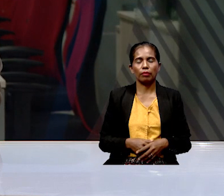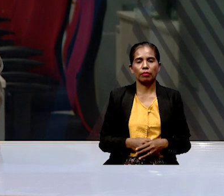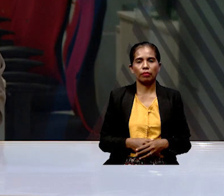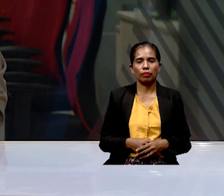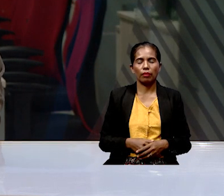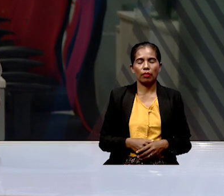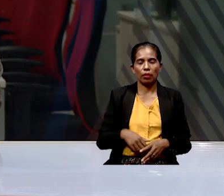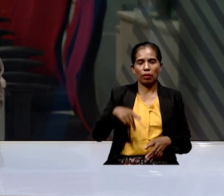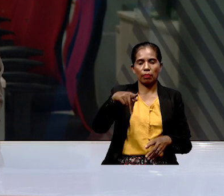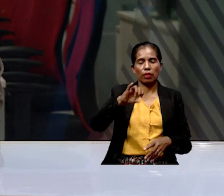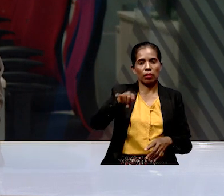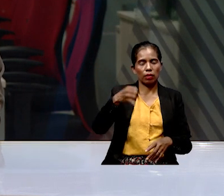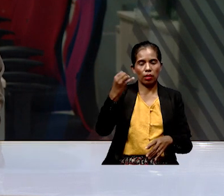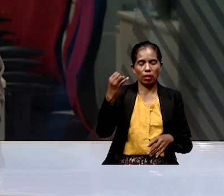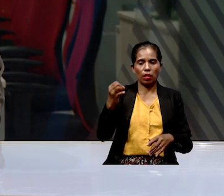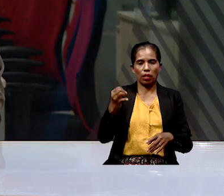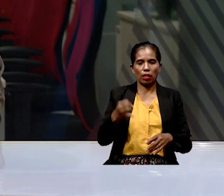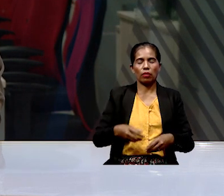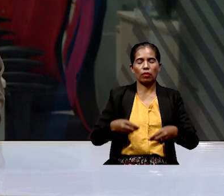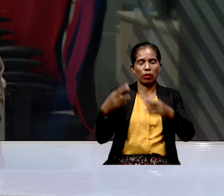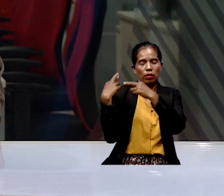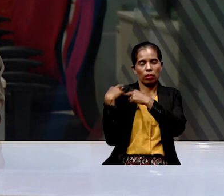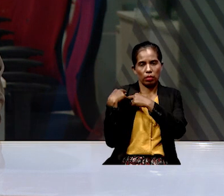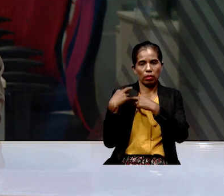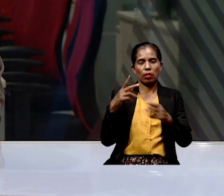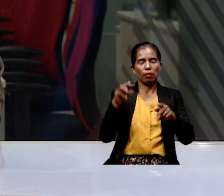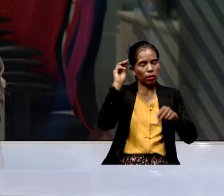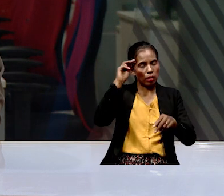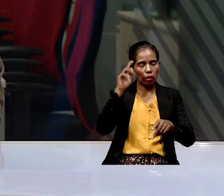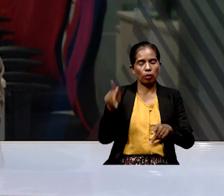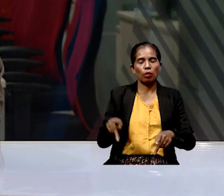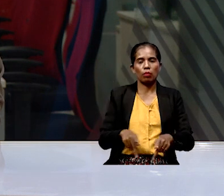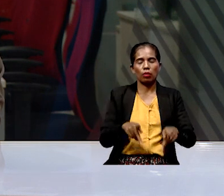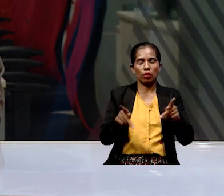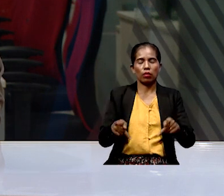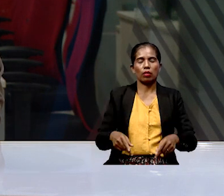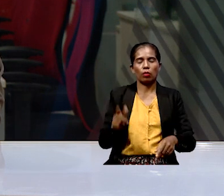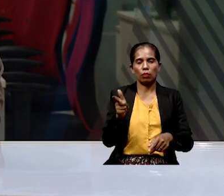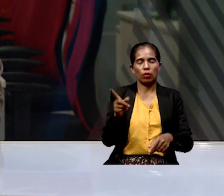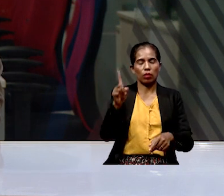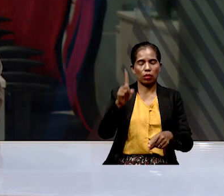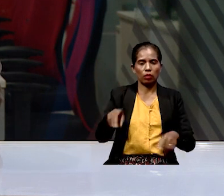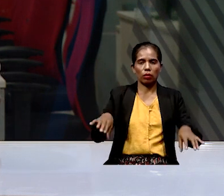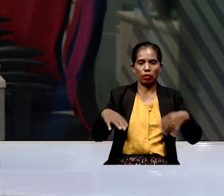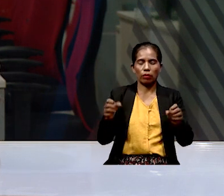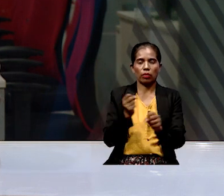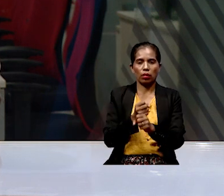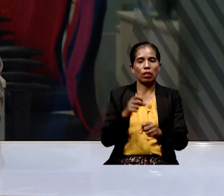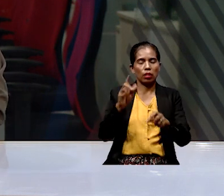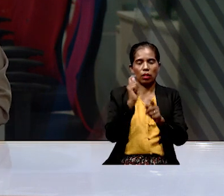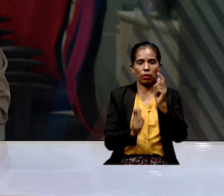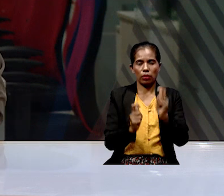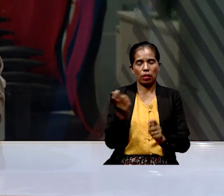Procurador Geral da República foi próximo oficial Ministério Público do Honório Sinida, o de reforço serviço e tribunal será.